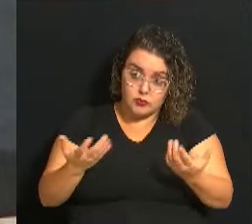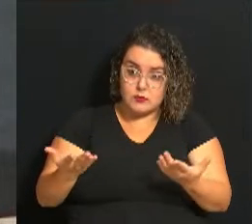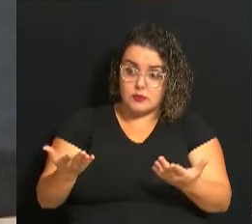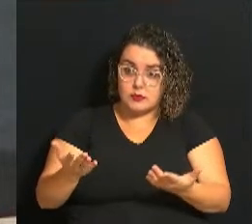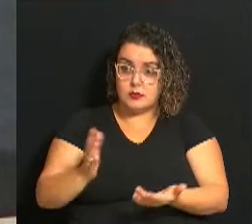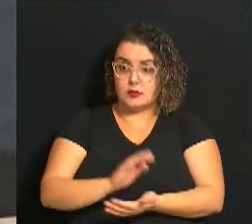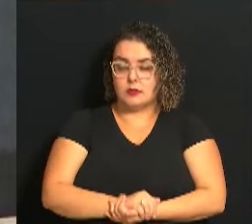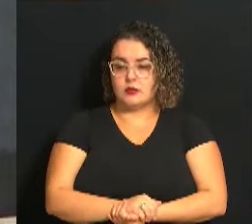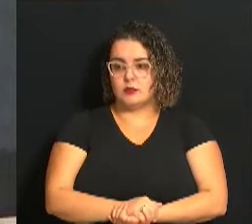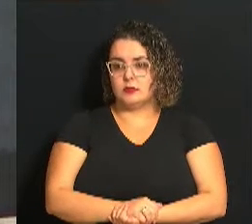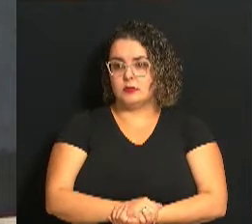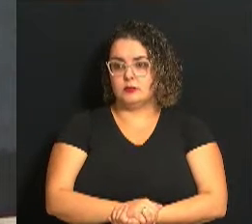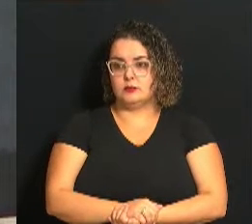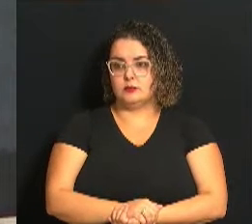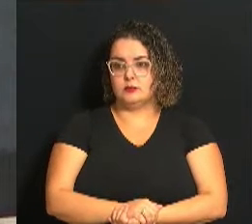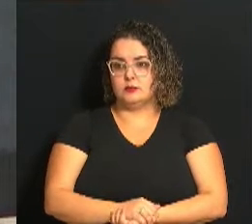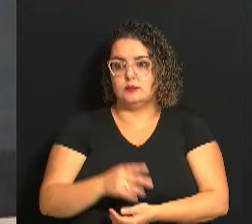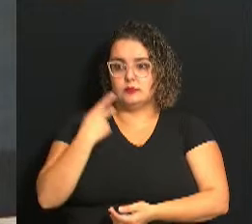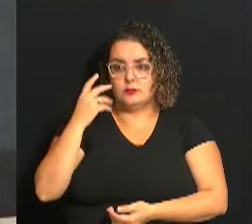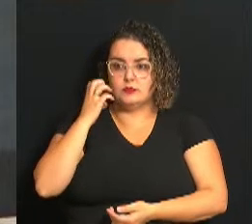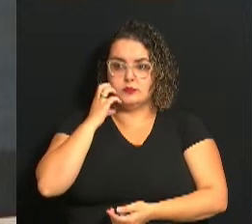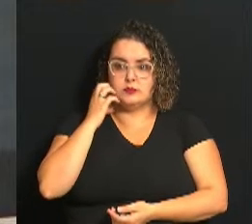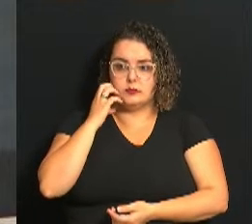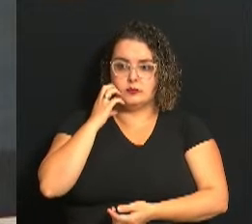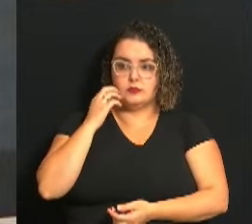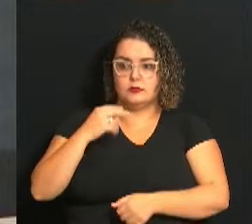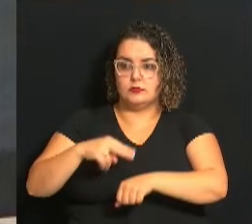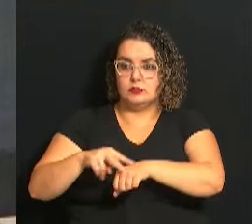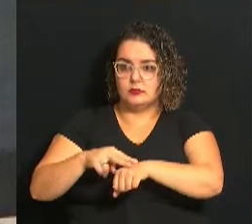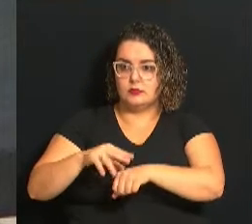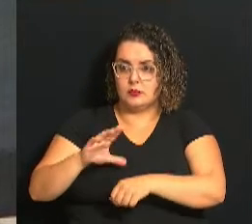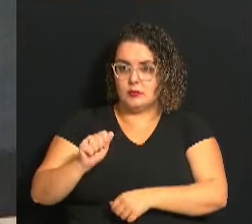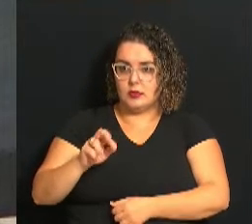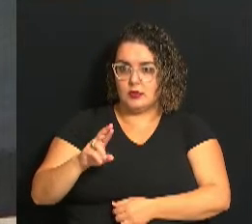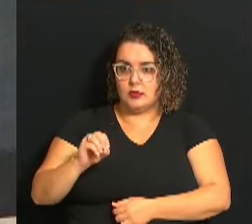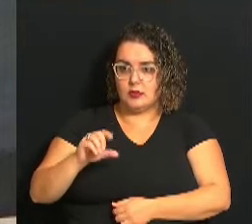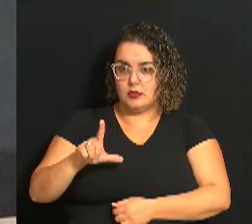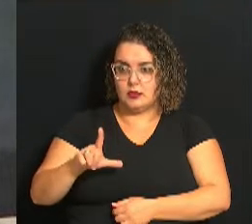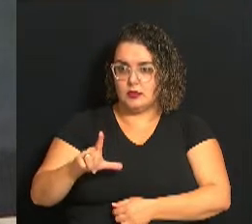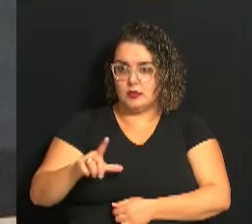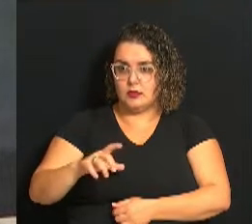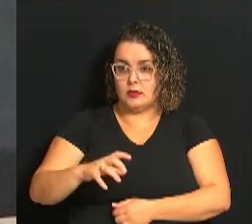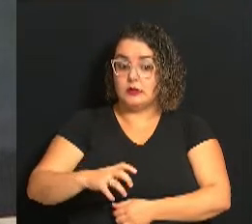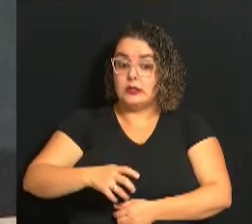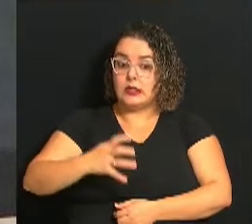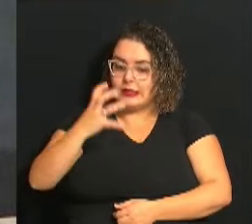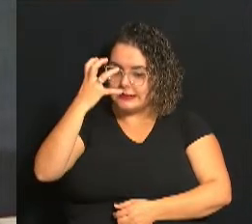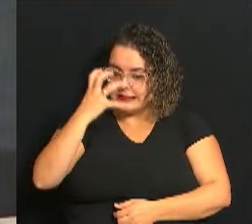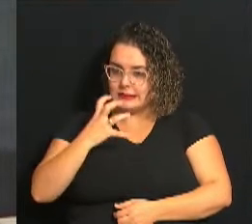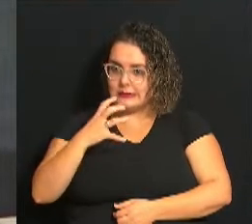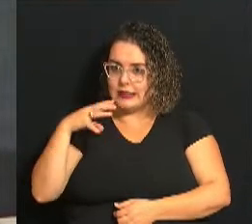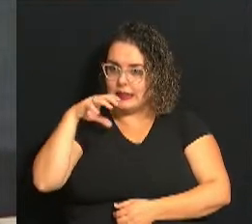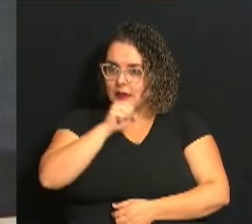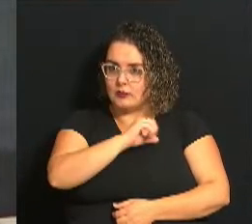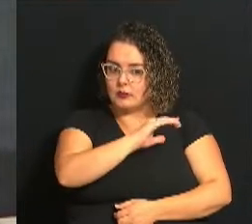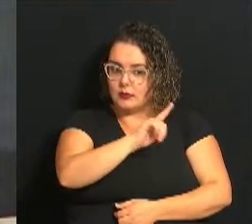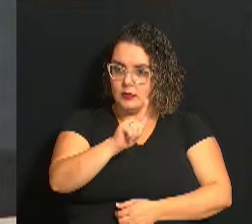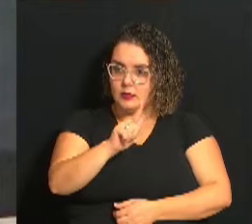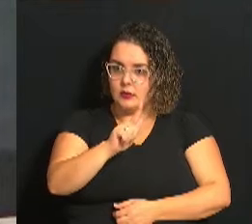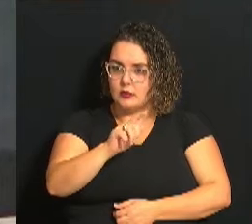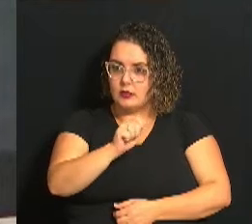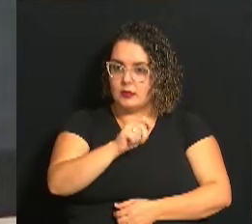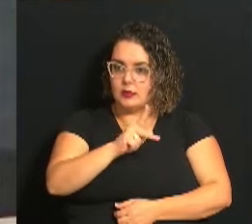Então, vereador Igor, pessoal do Verde, Carol, serenidade com rapidez para crescer o noroeste de Campinas na questão da APA.